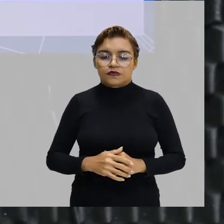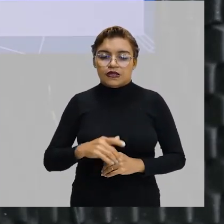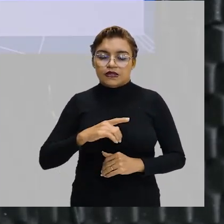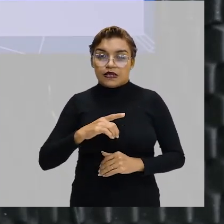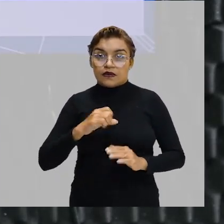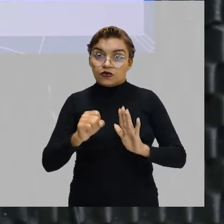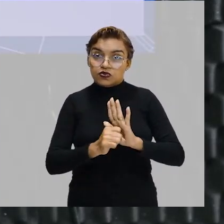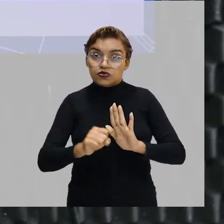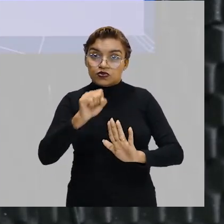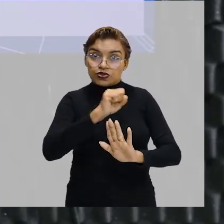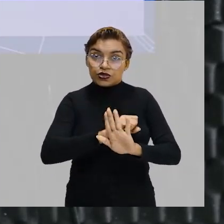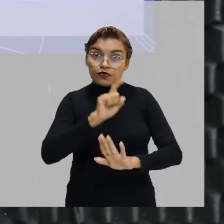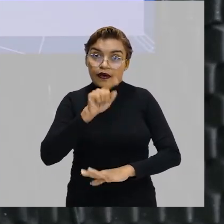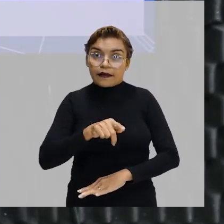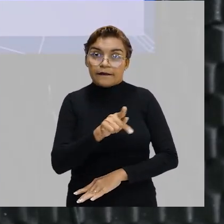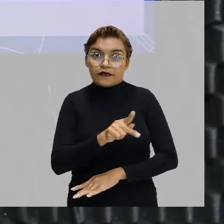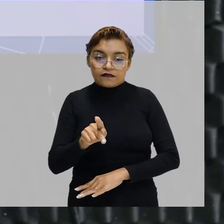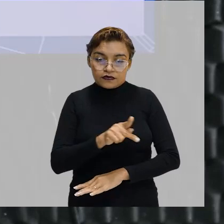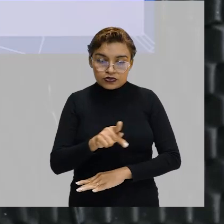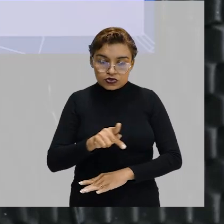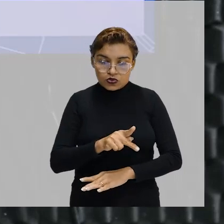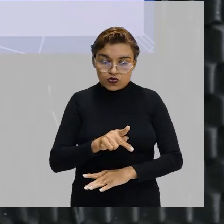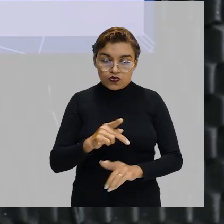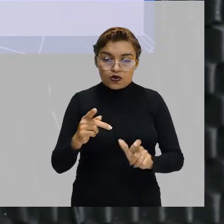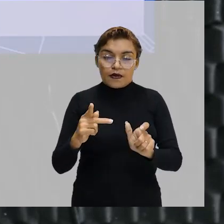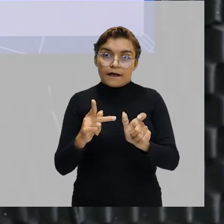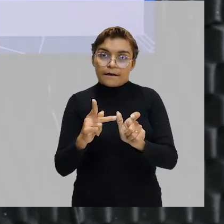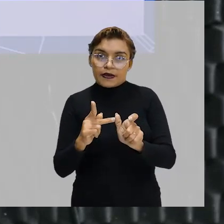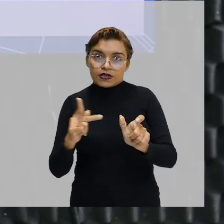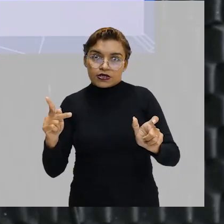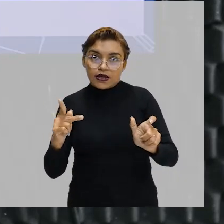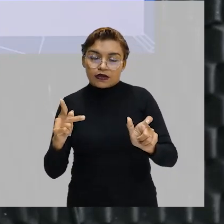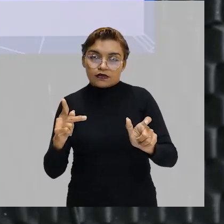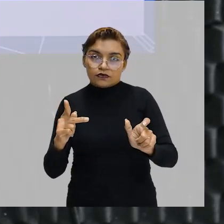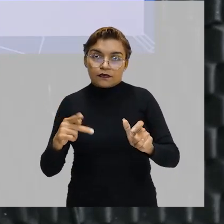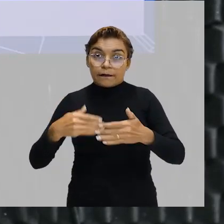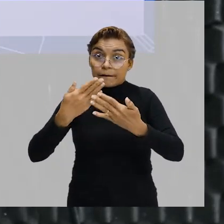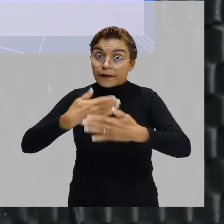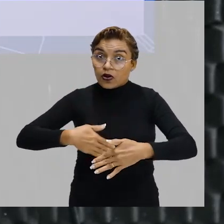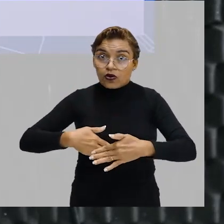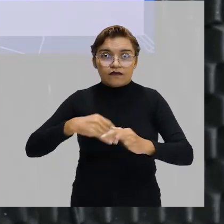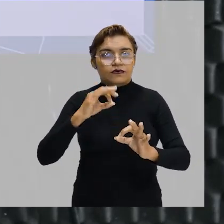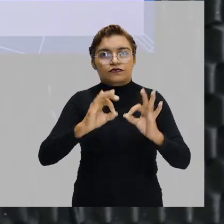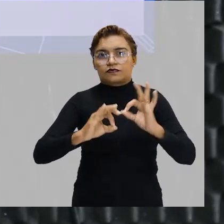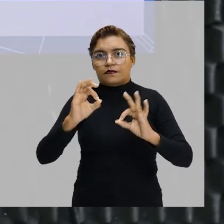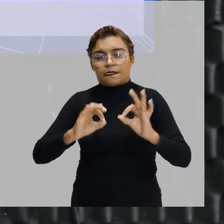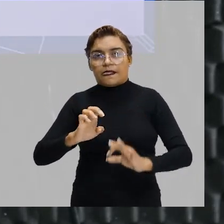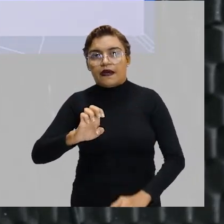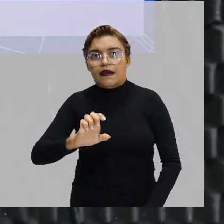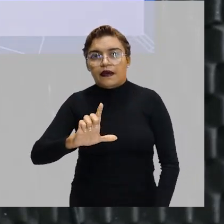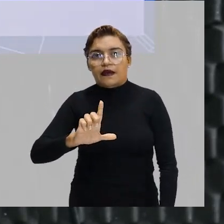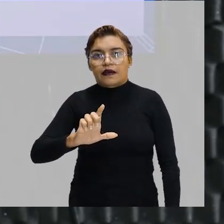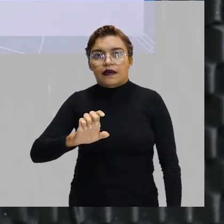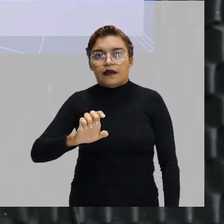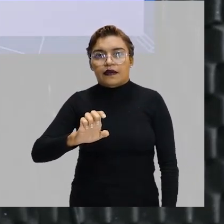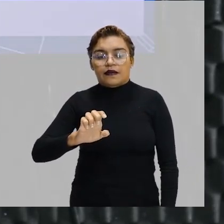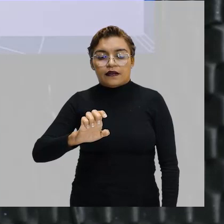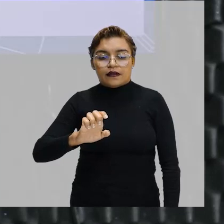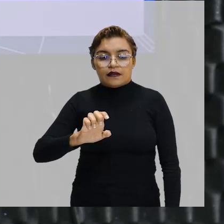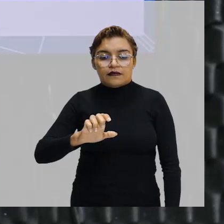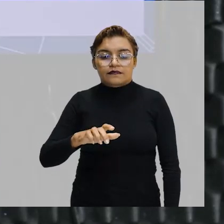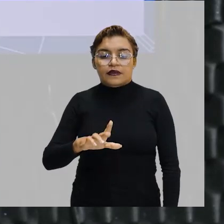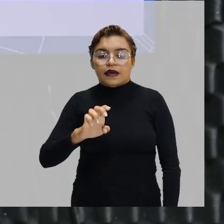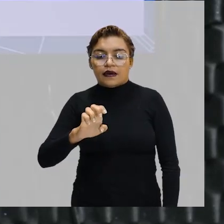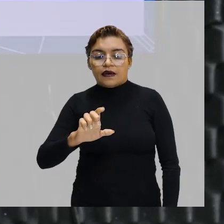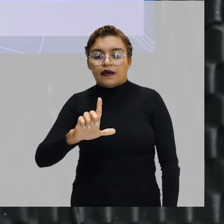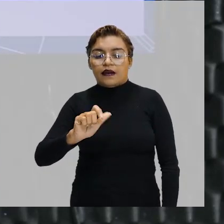Não elaborou a prova é o predicado. Tá certo? Quem elabora, elabora alguma coisa. Elaborou o quê? A